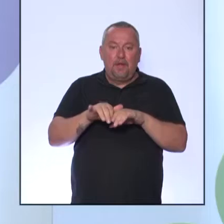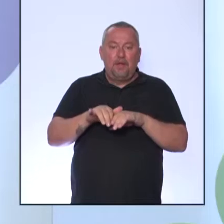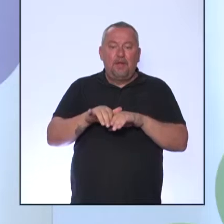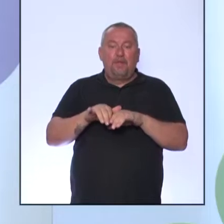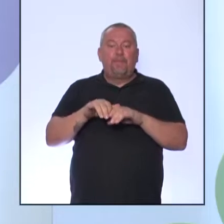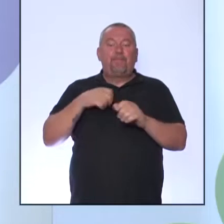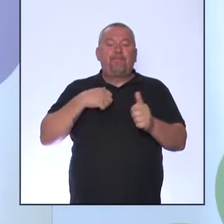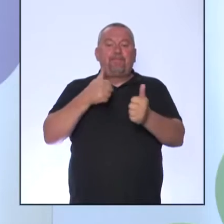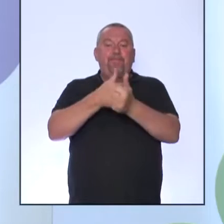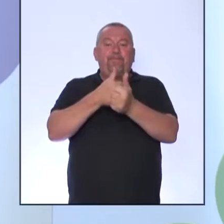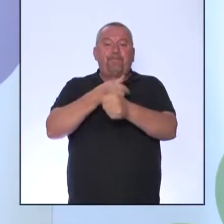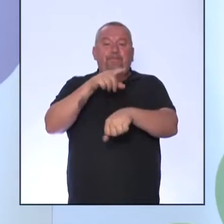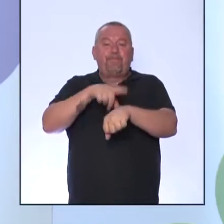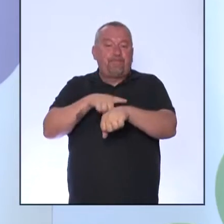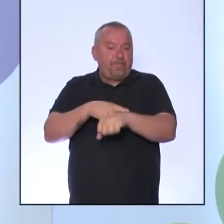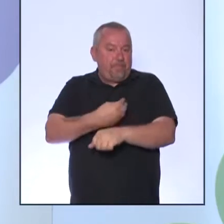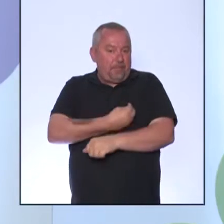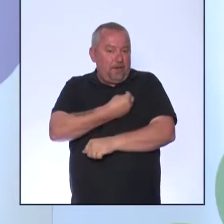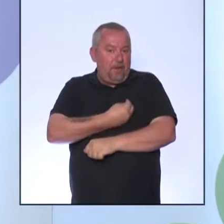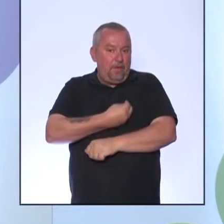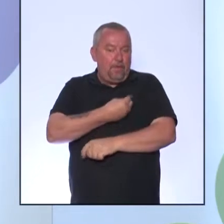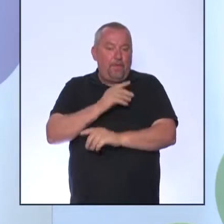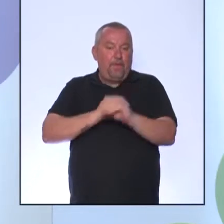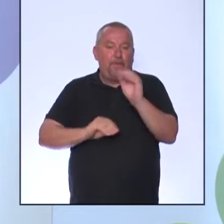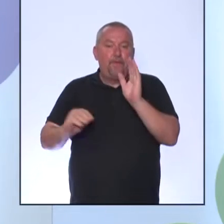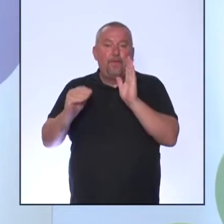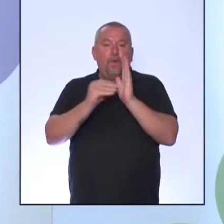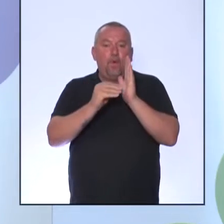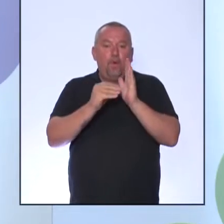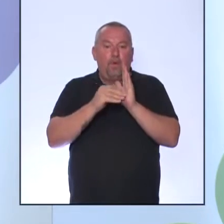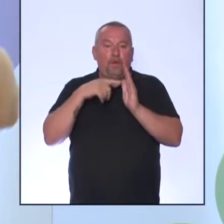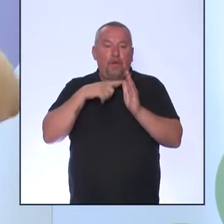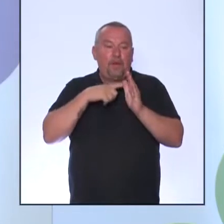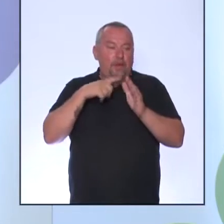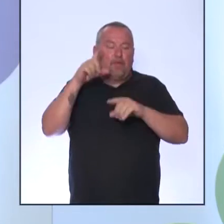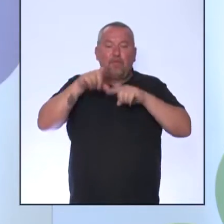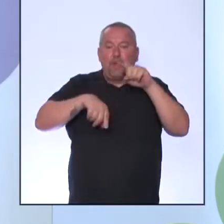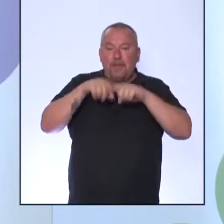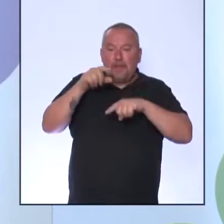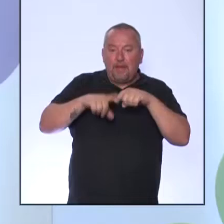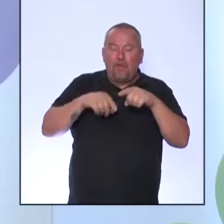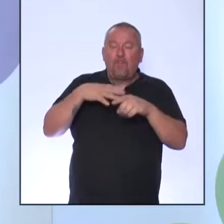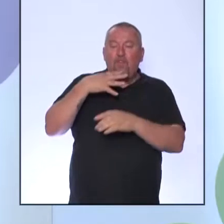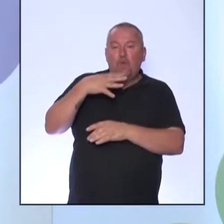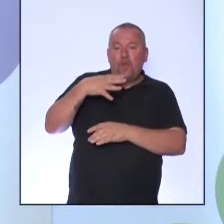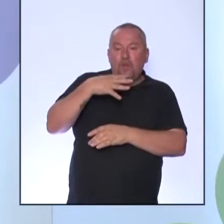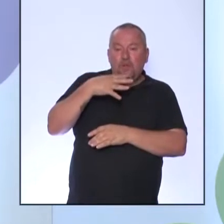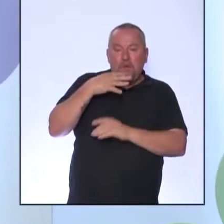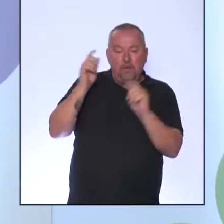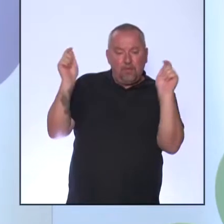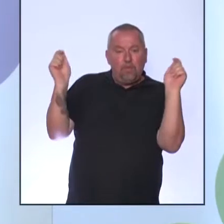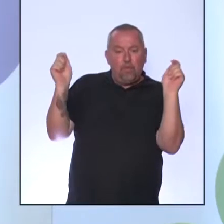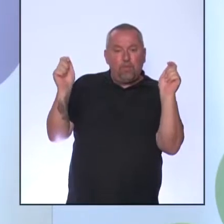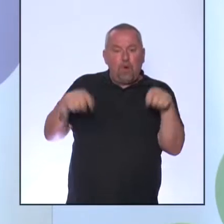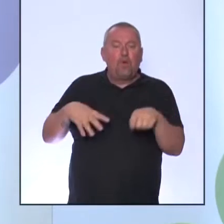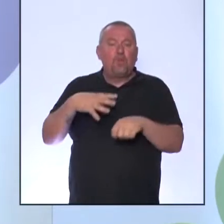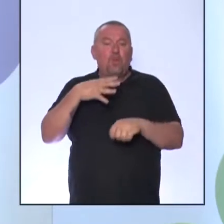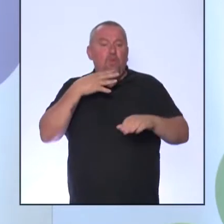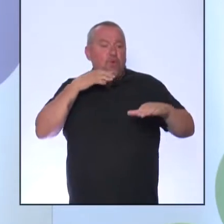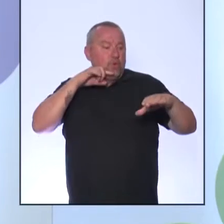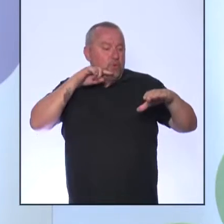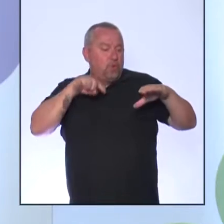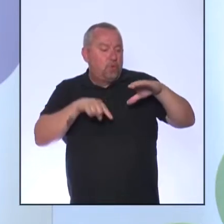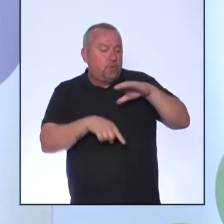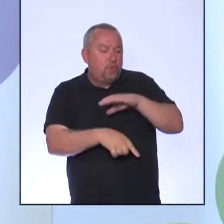aqui acompanhando em tempo real o que vocês estão colocando, trazendo de insumos para que a gente possa, então, mergulhar um pouco nesse